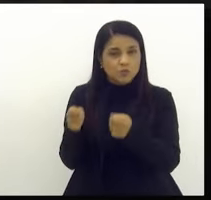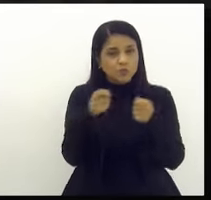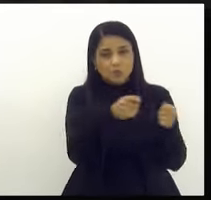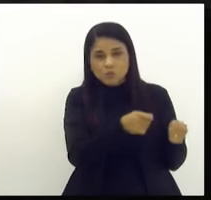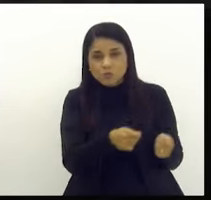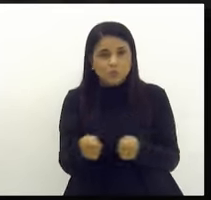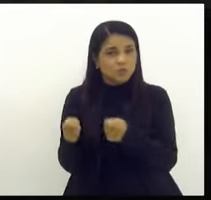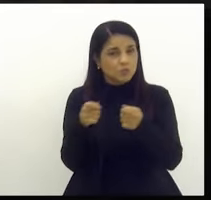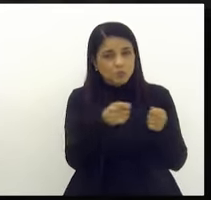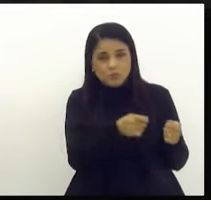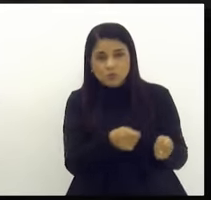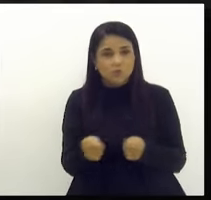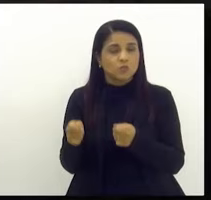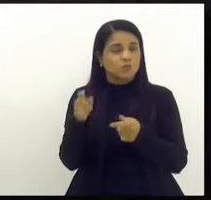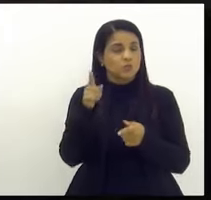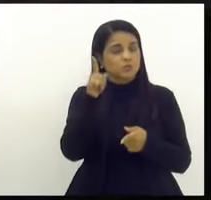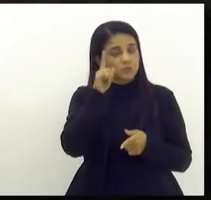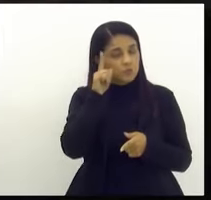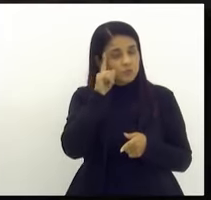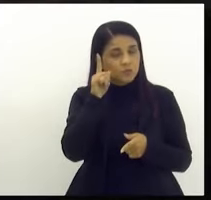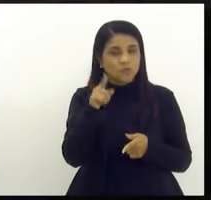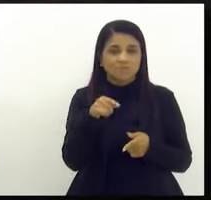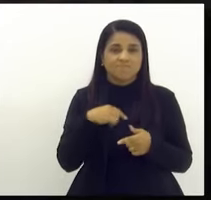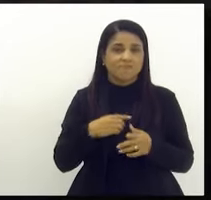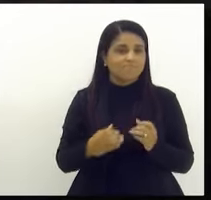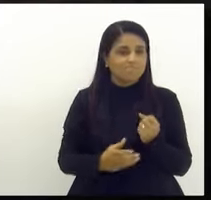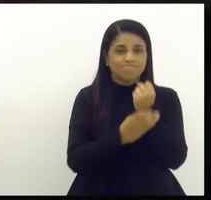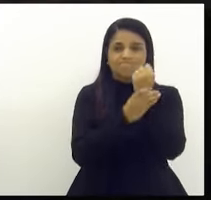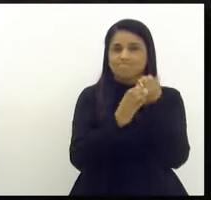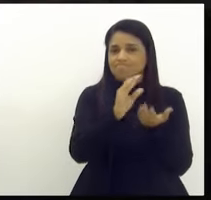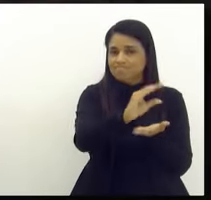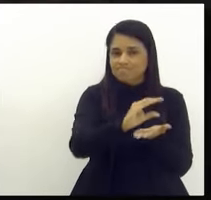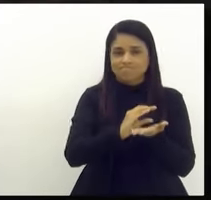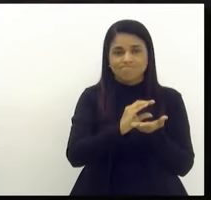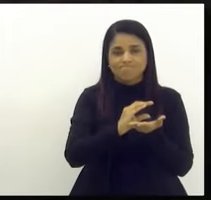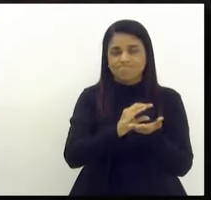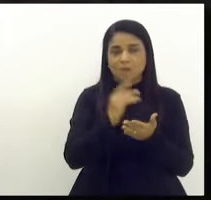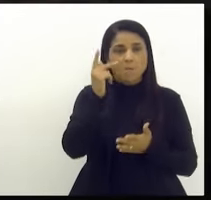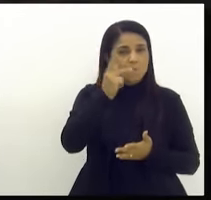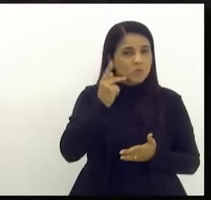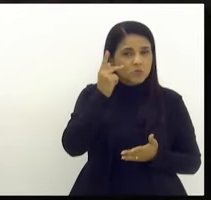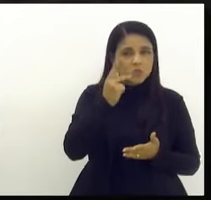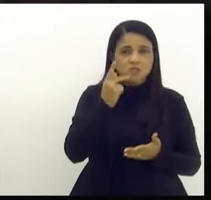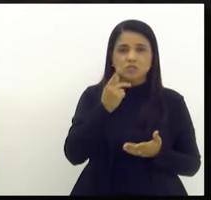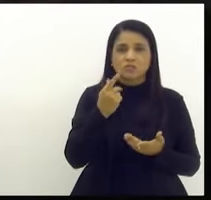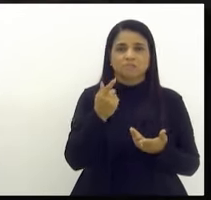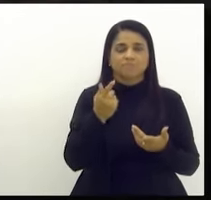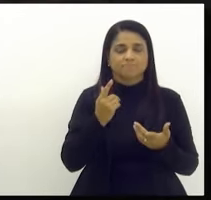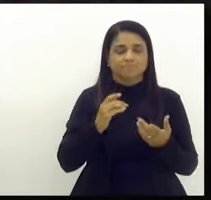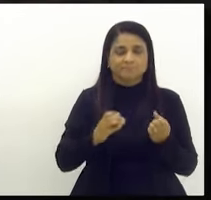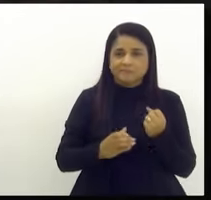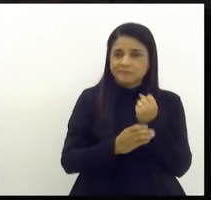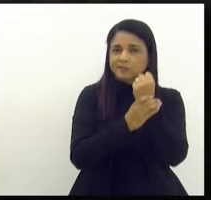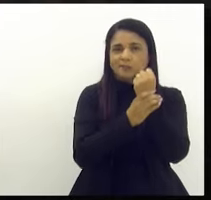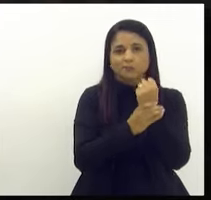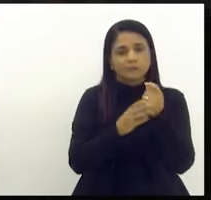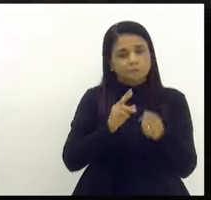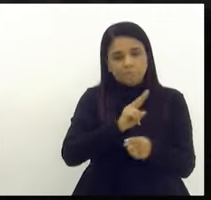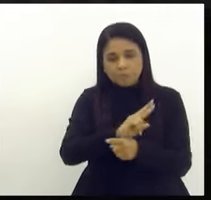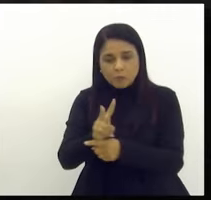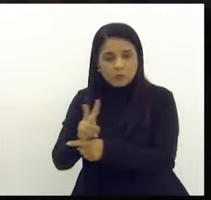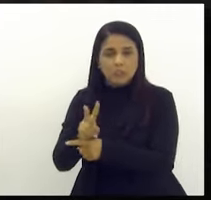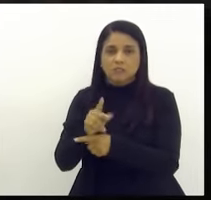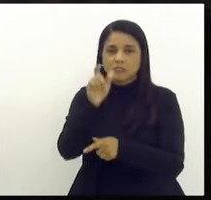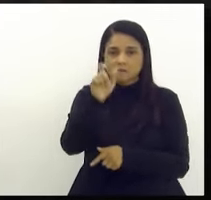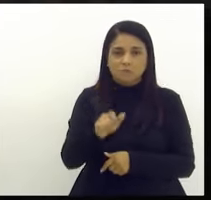públicas Nem orçamento público que Garanta políticas que cheguem a essas mulheres que protejam essas mulheres